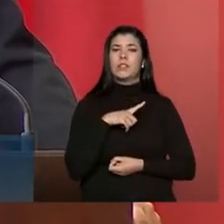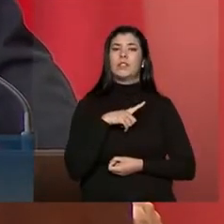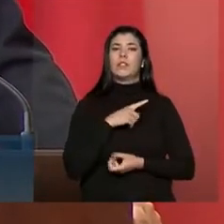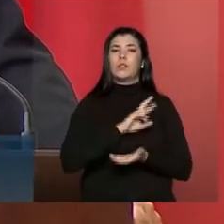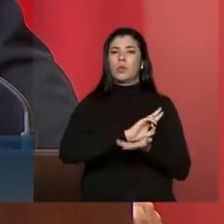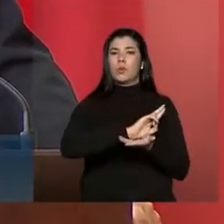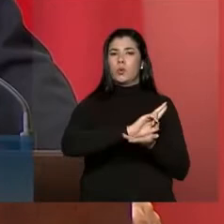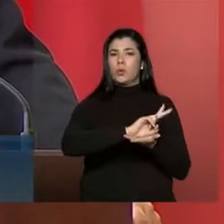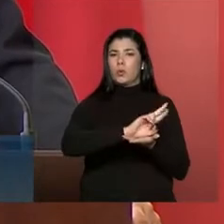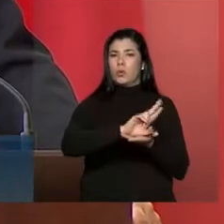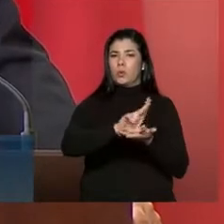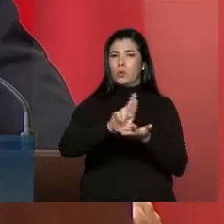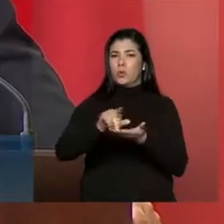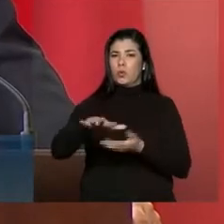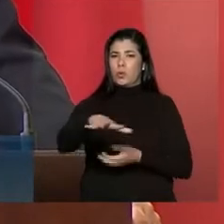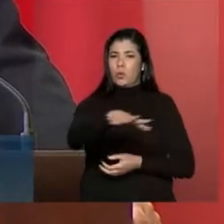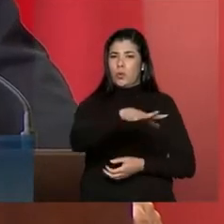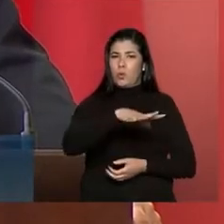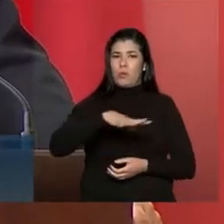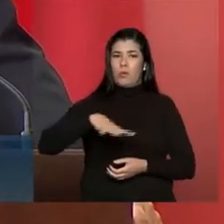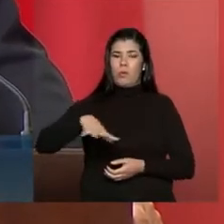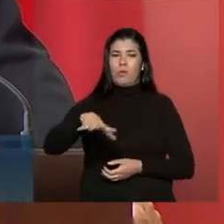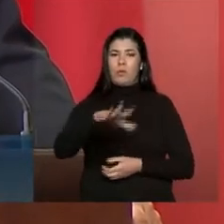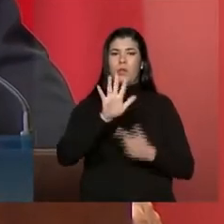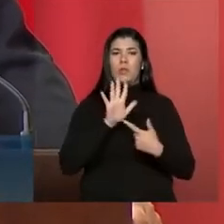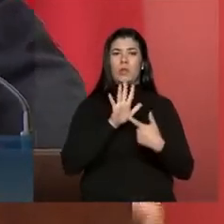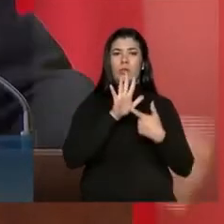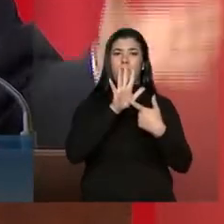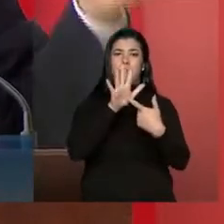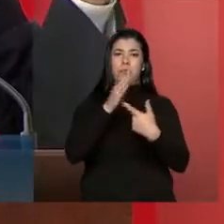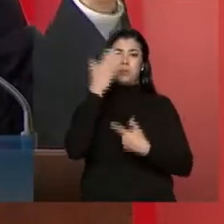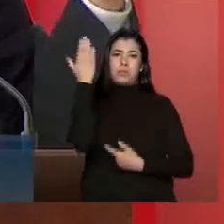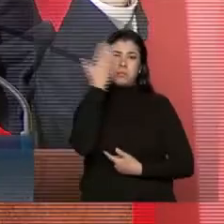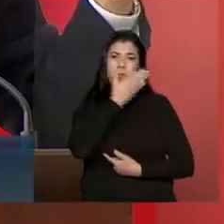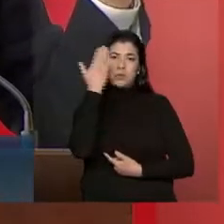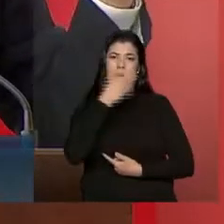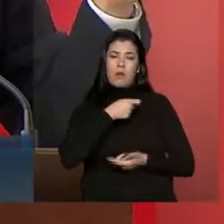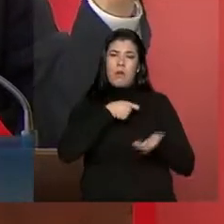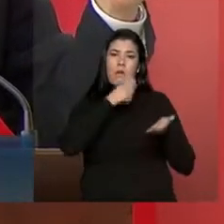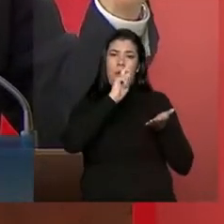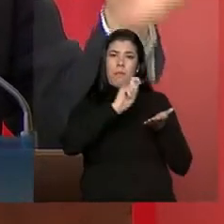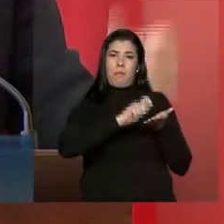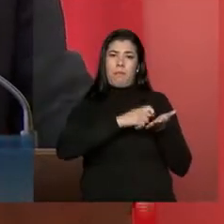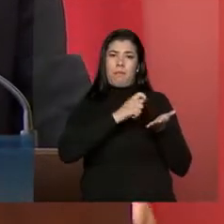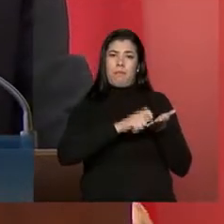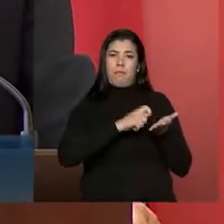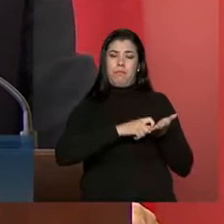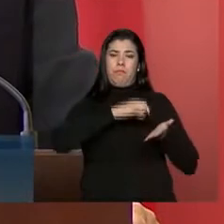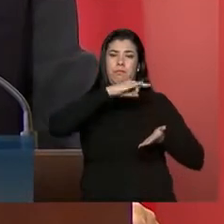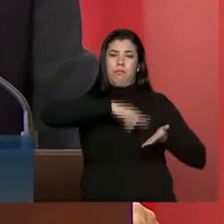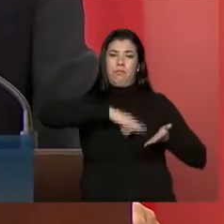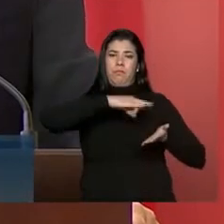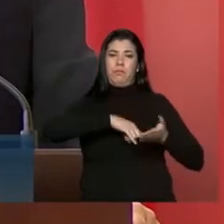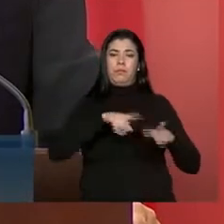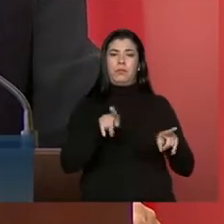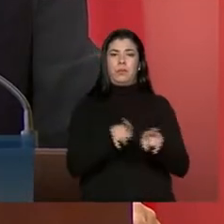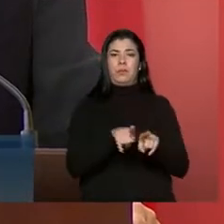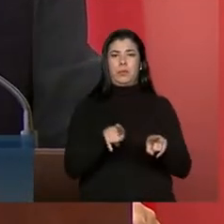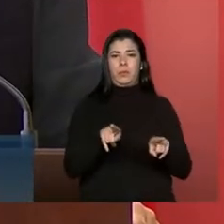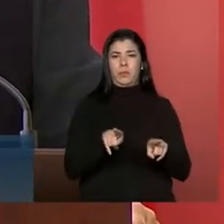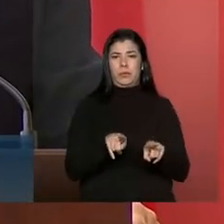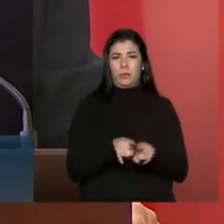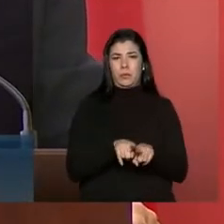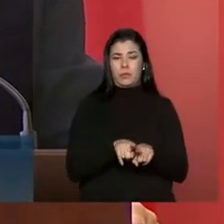leque de áreas. Testemunhamos a assinatura de vários atos abogados.